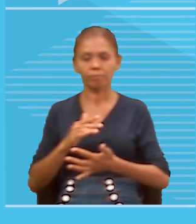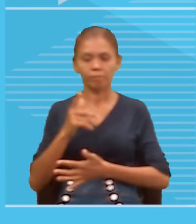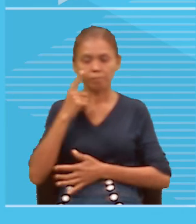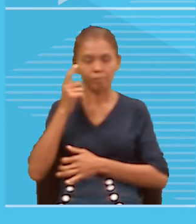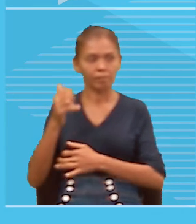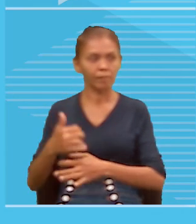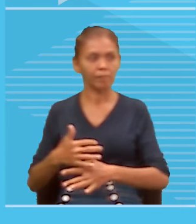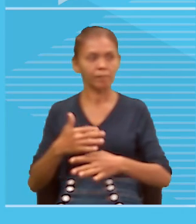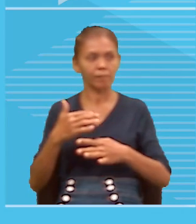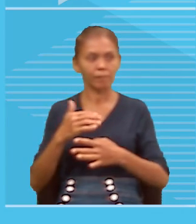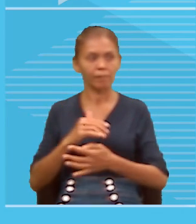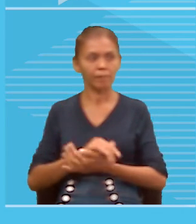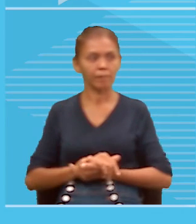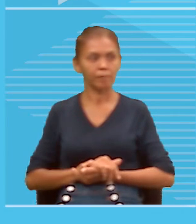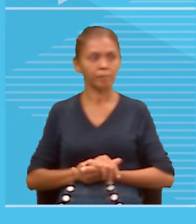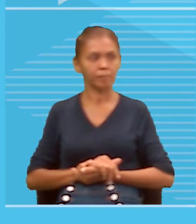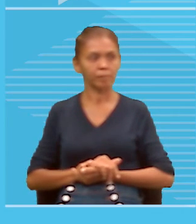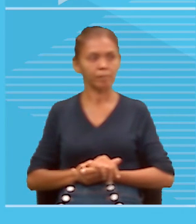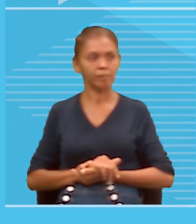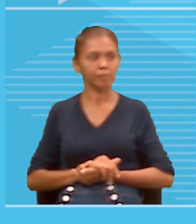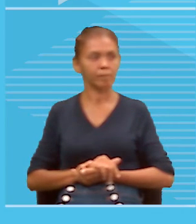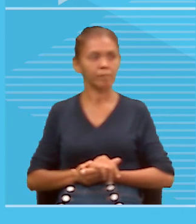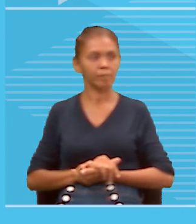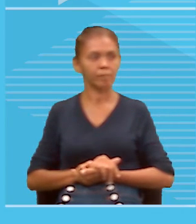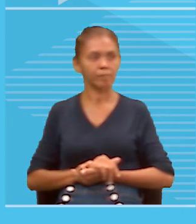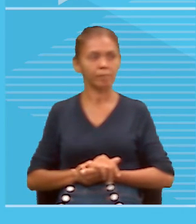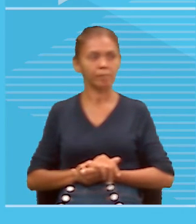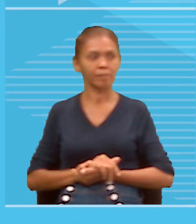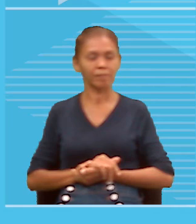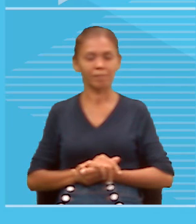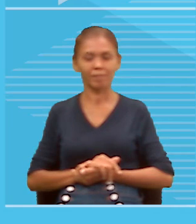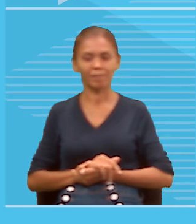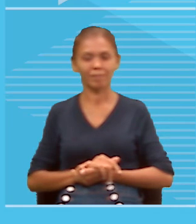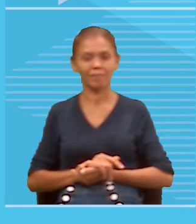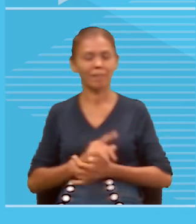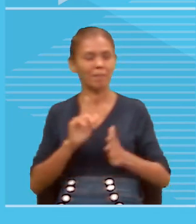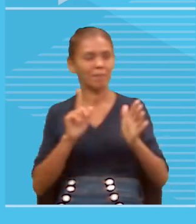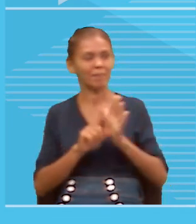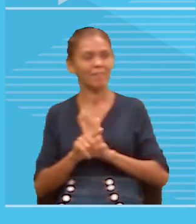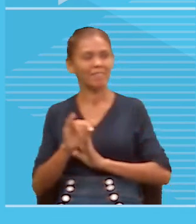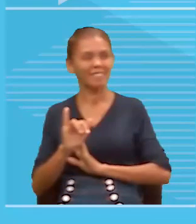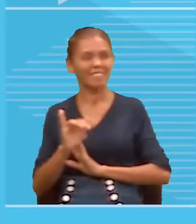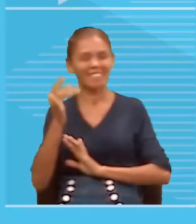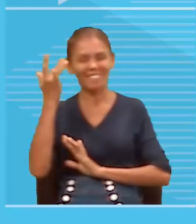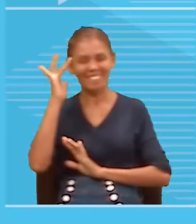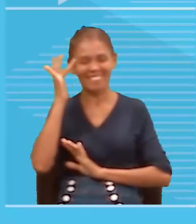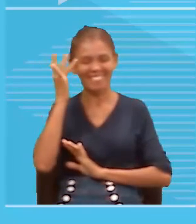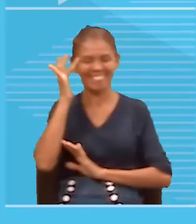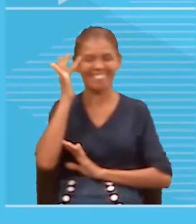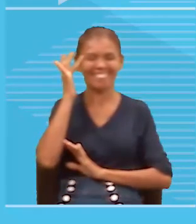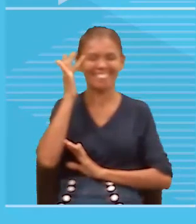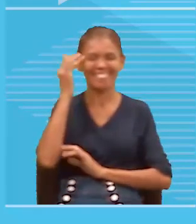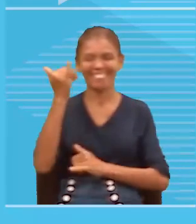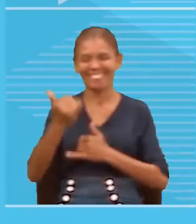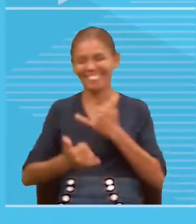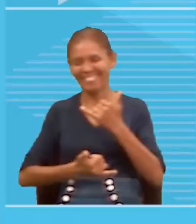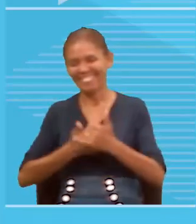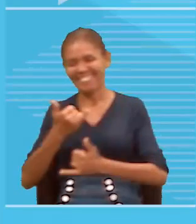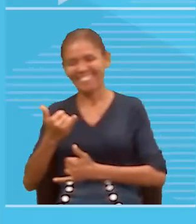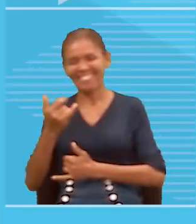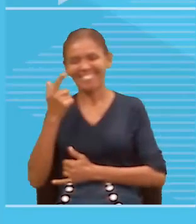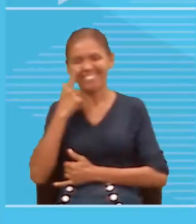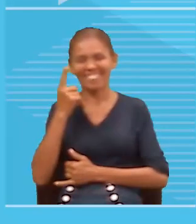a senhora acha que eu tava brincando quando eu disse que eu tinha visto o peixe voando não eu não acho não eu tenho certeza que você viu porque eu também já vi esses